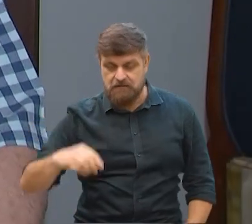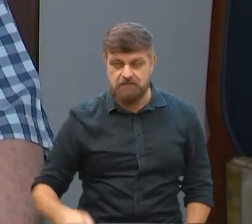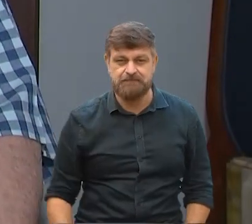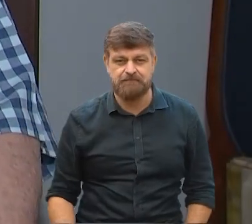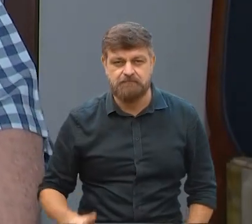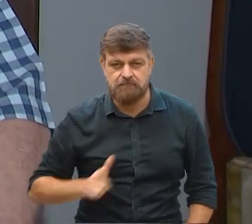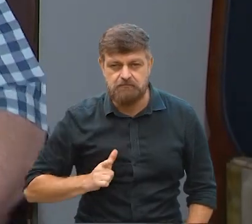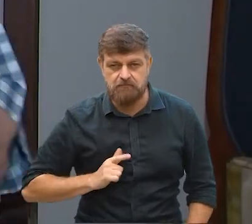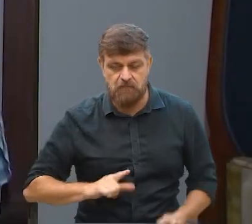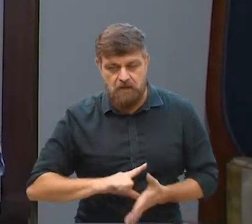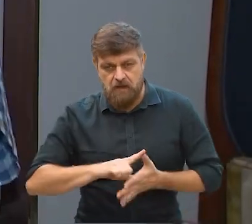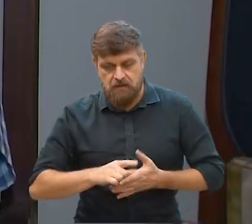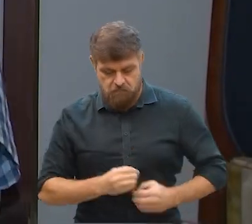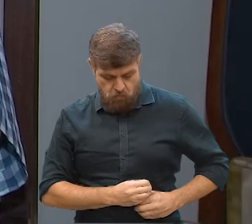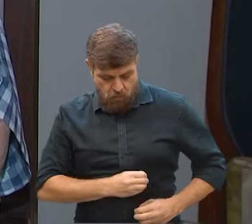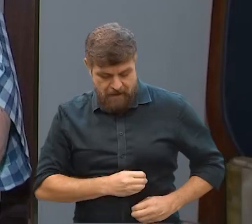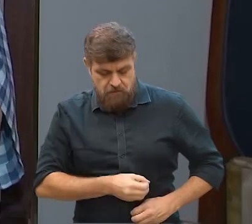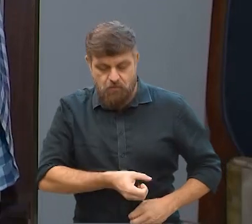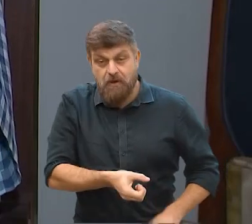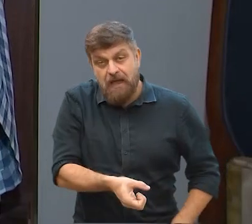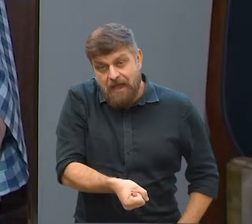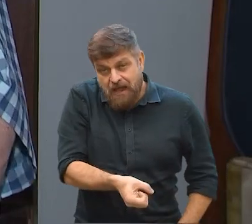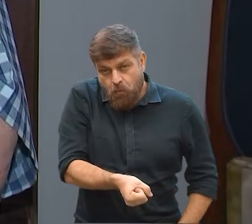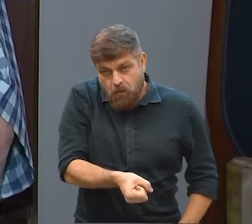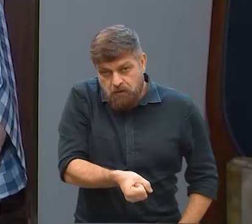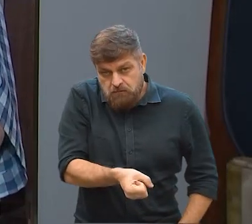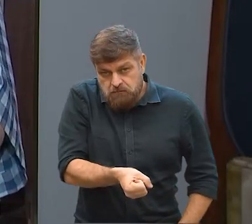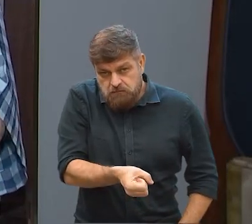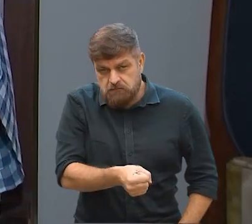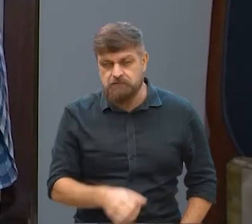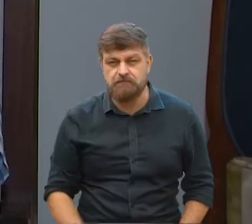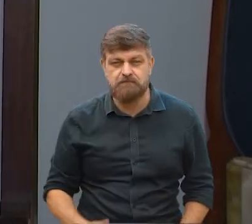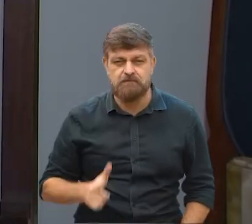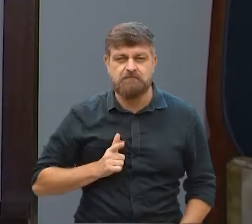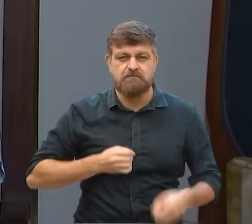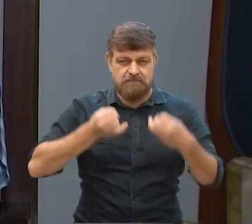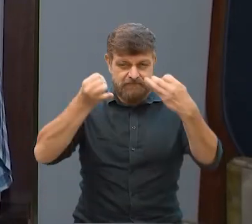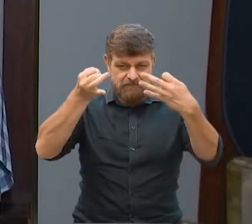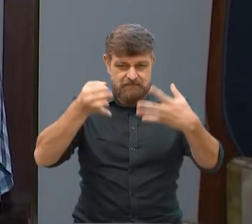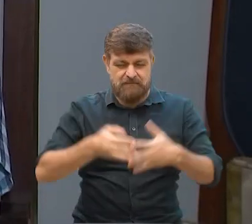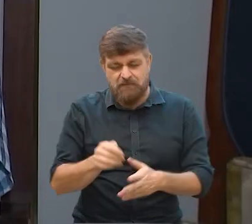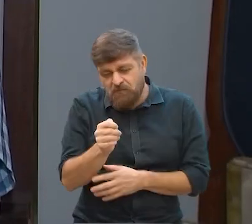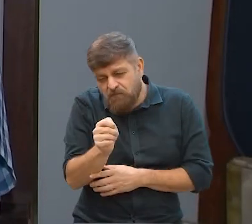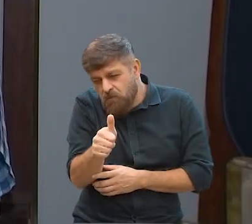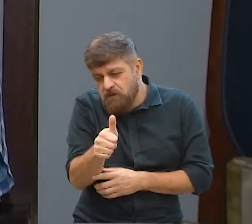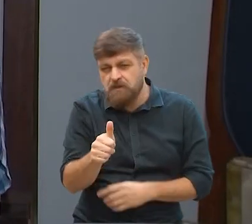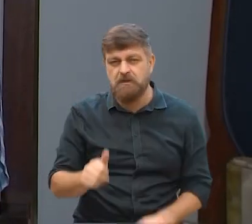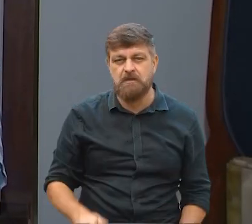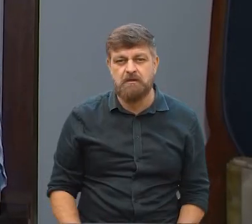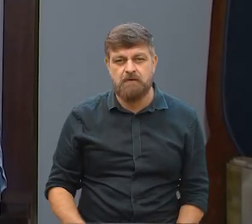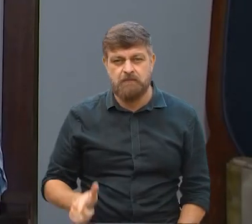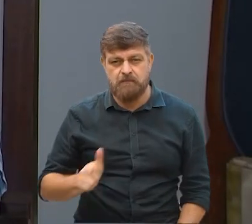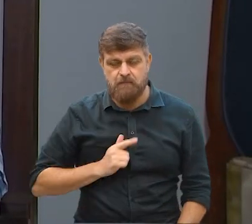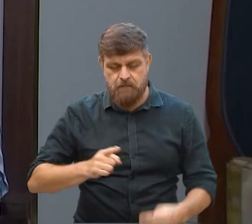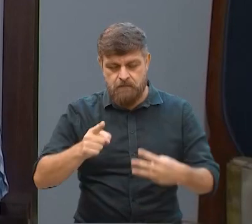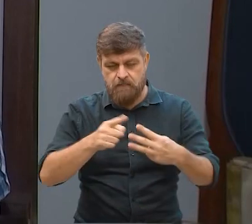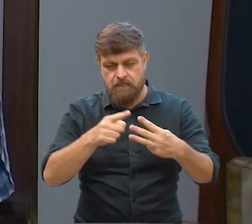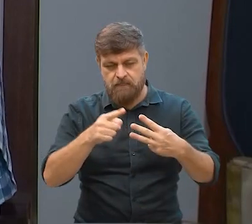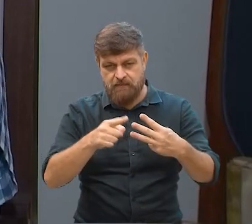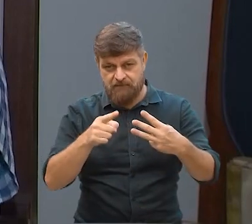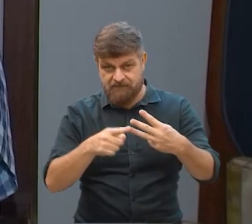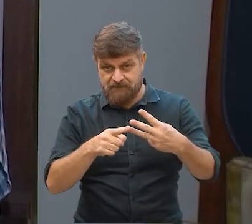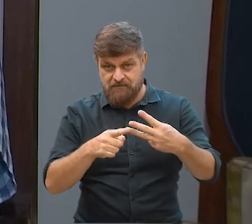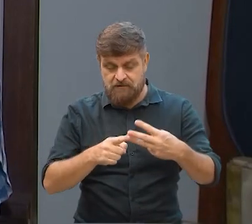m, e reto e ânus. Muito bem, então vamos começar a falar alguma coisa sobre